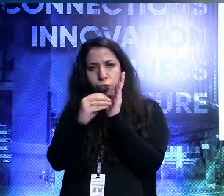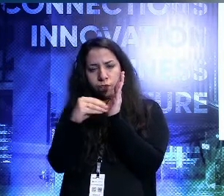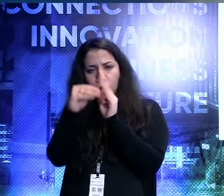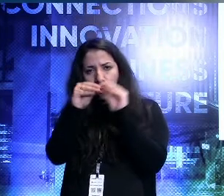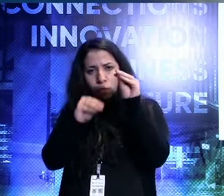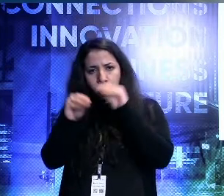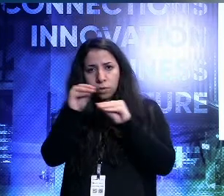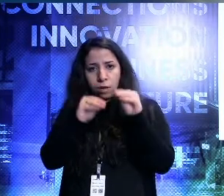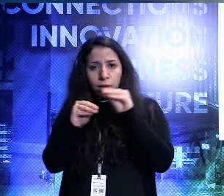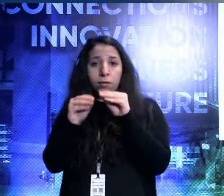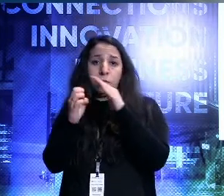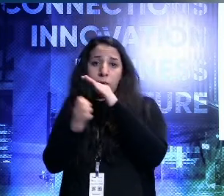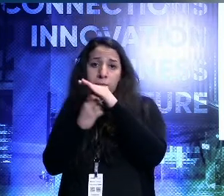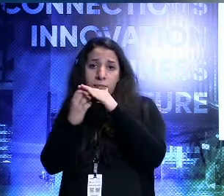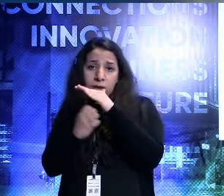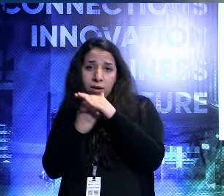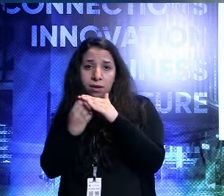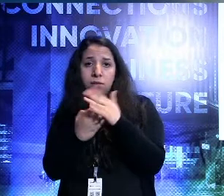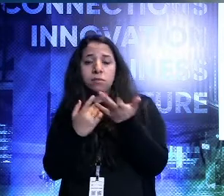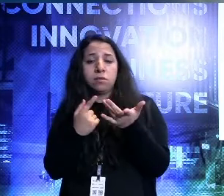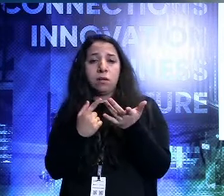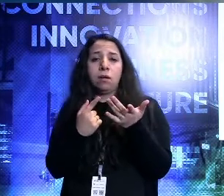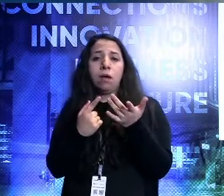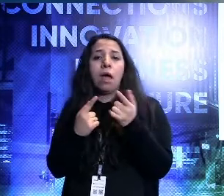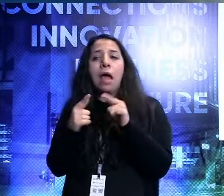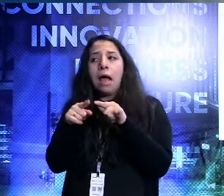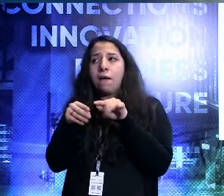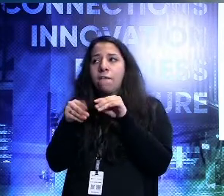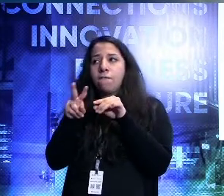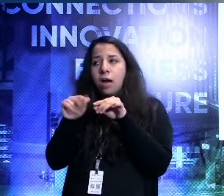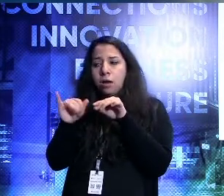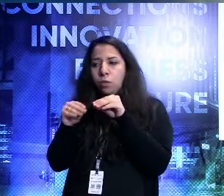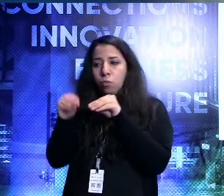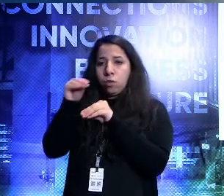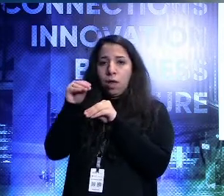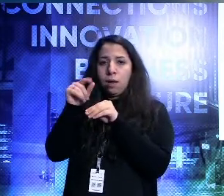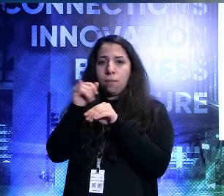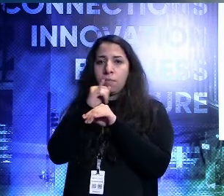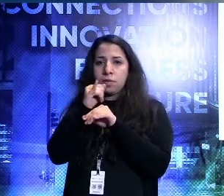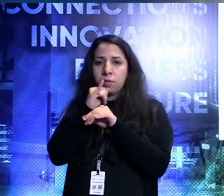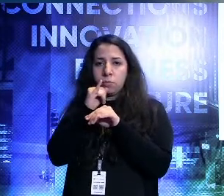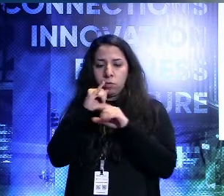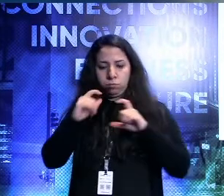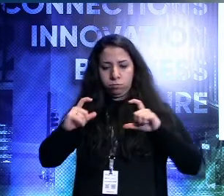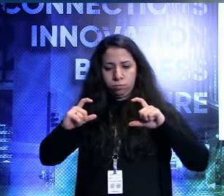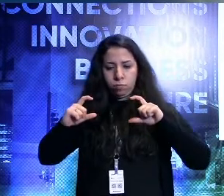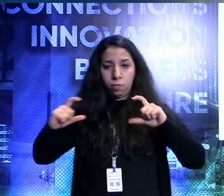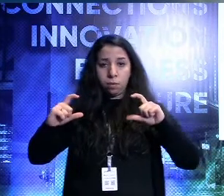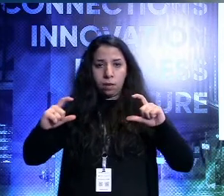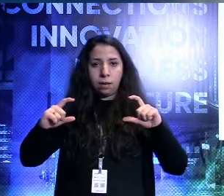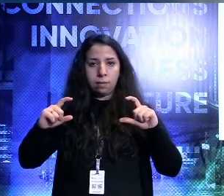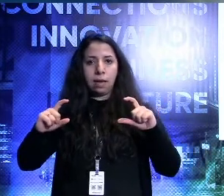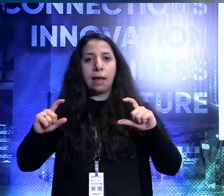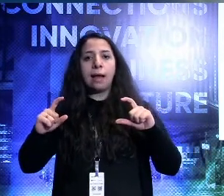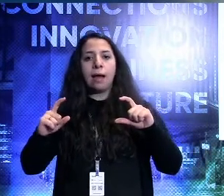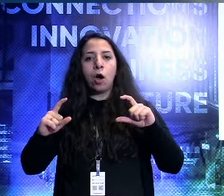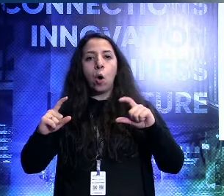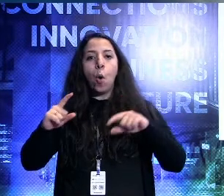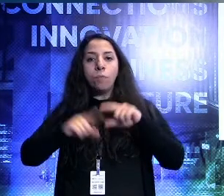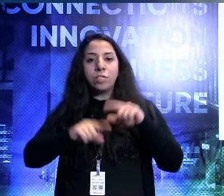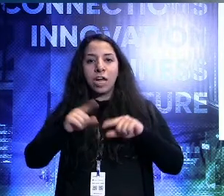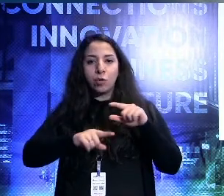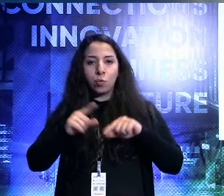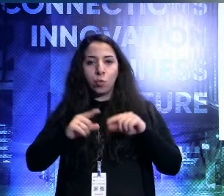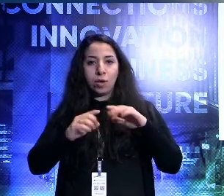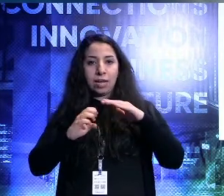empresa factory, por exemplo, que ele passa como parâmetro aqui, ele recebe como parâmetro um objeto empresa, e é um método,